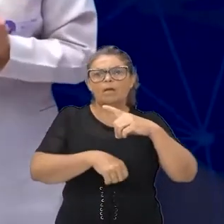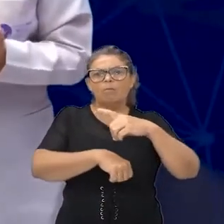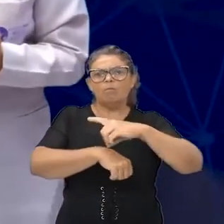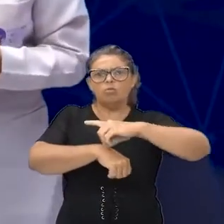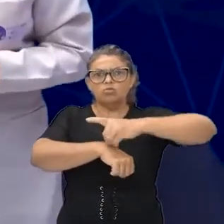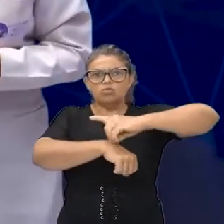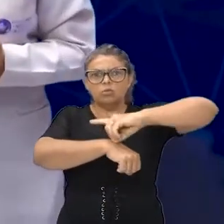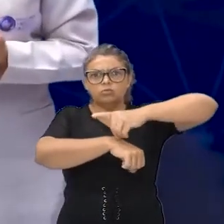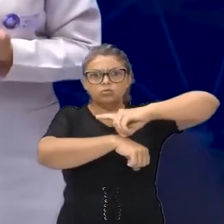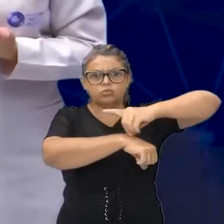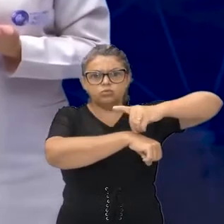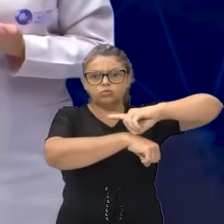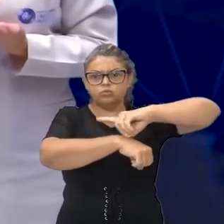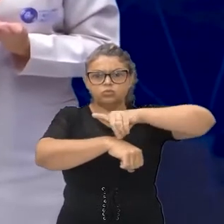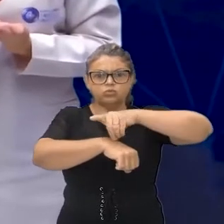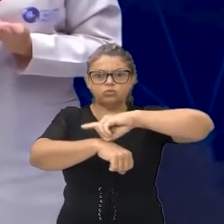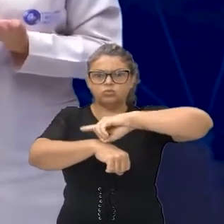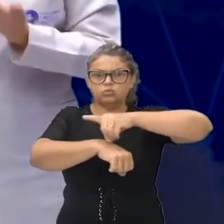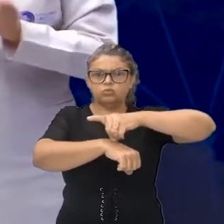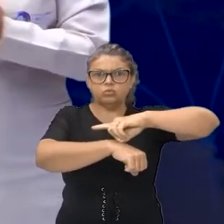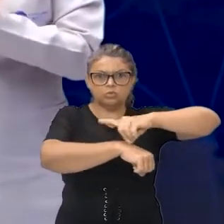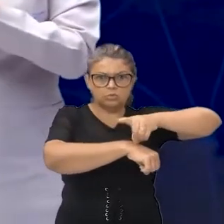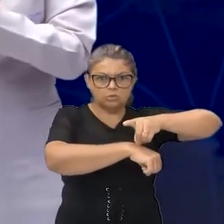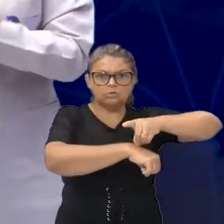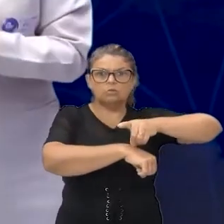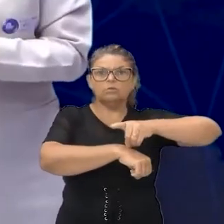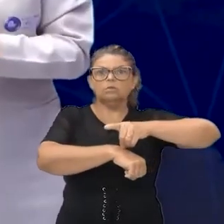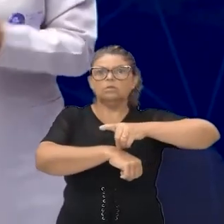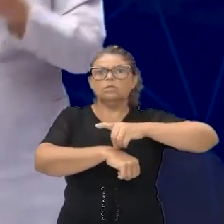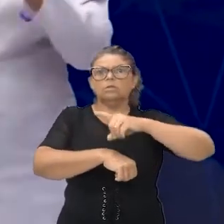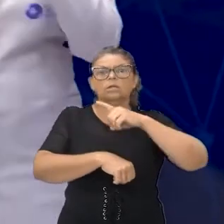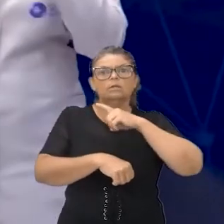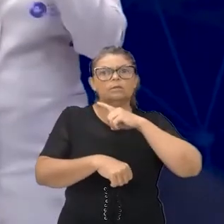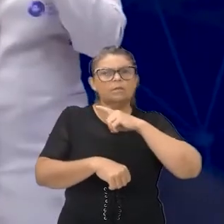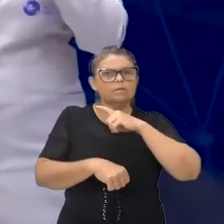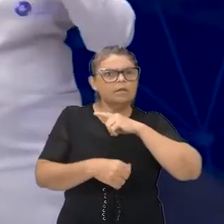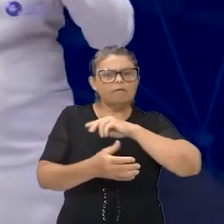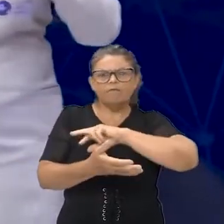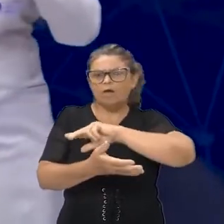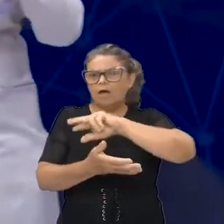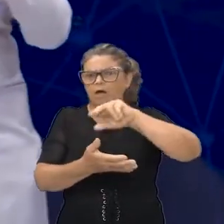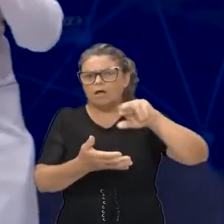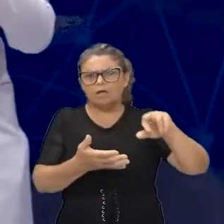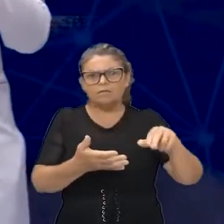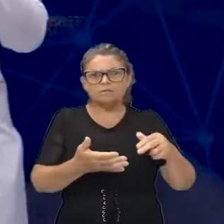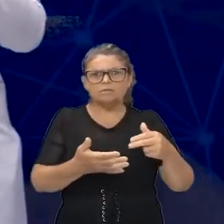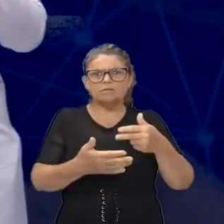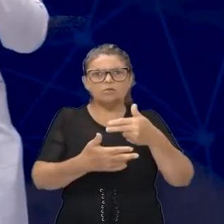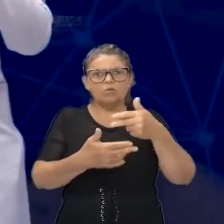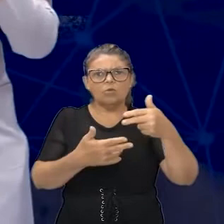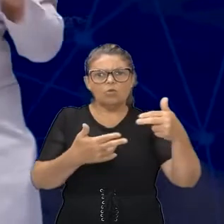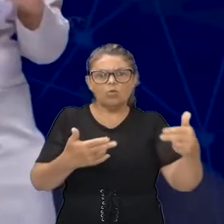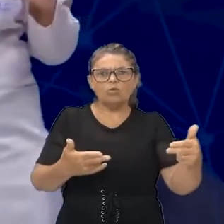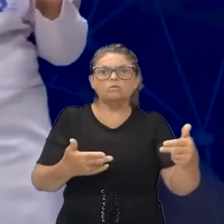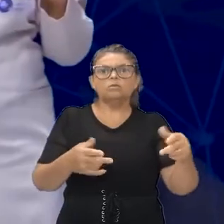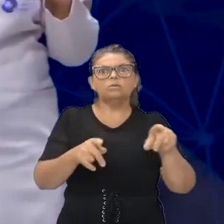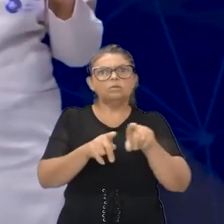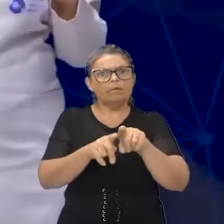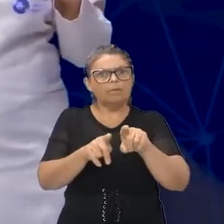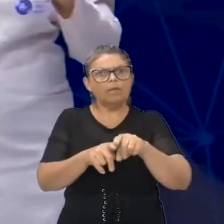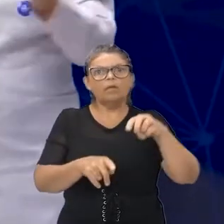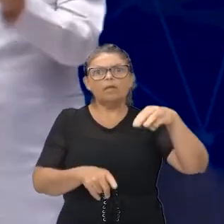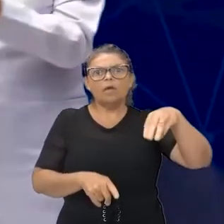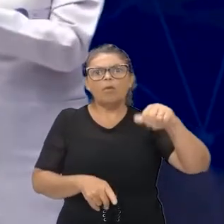têm pólvora. Eles têm ali tipografia e eles têm um negócio incrível, eles têm